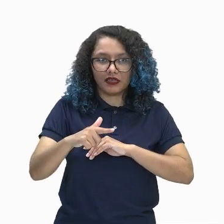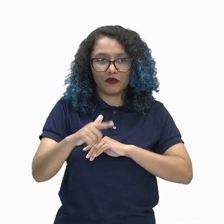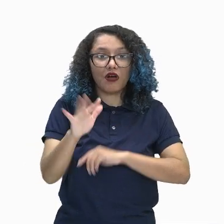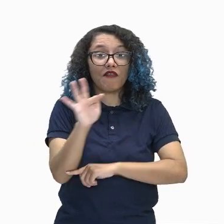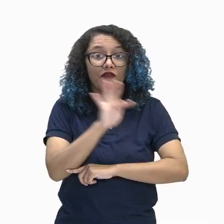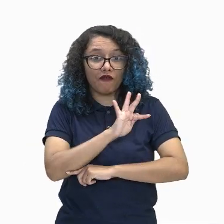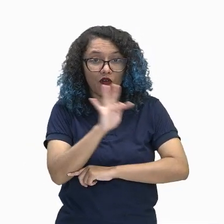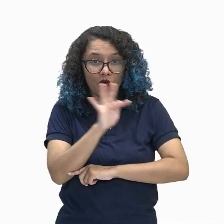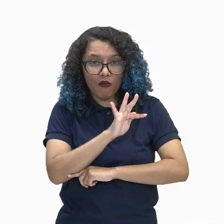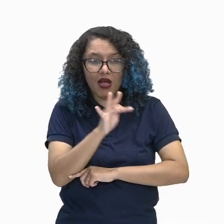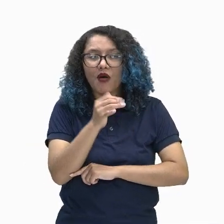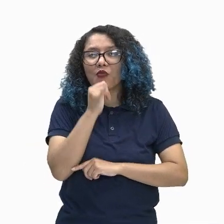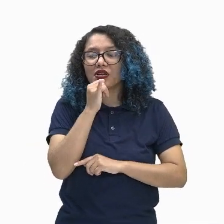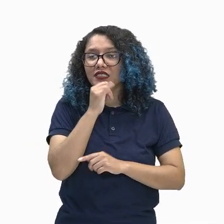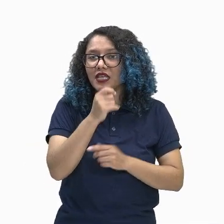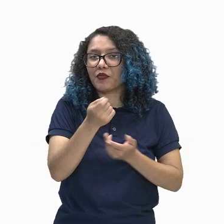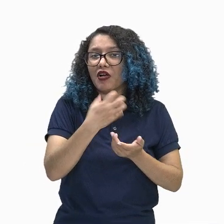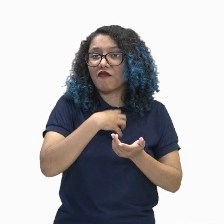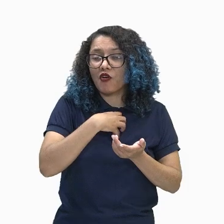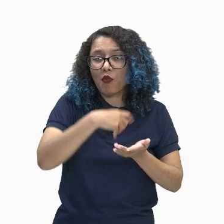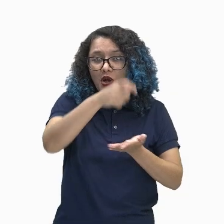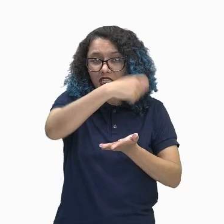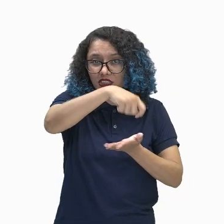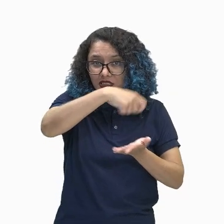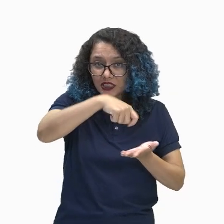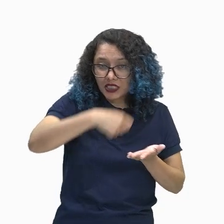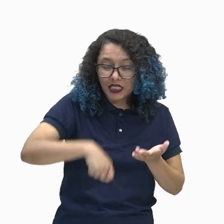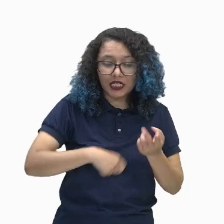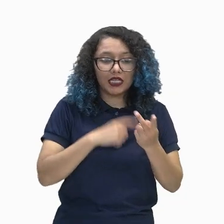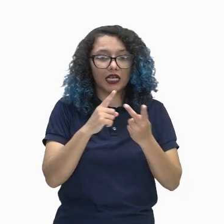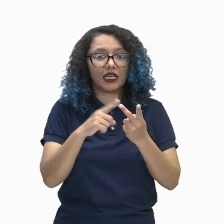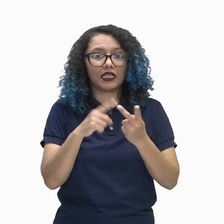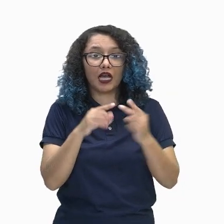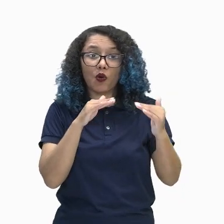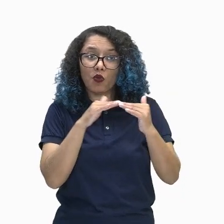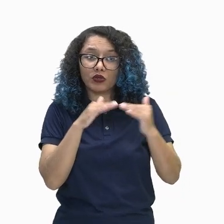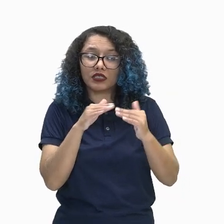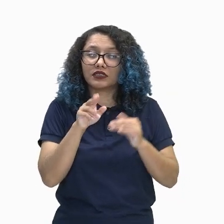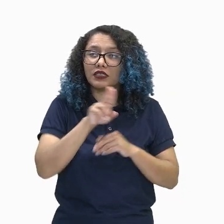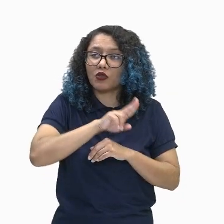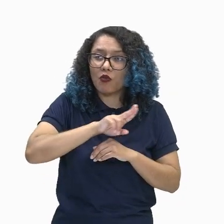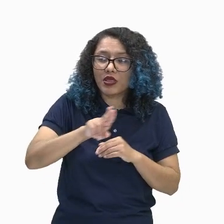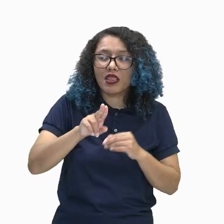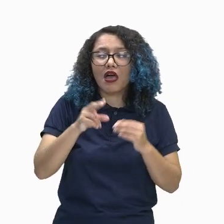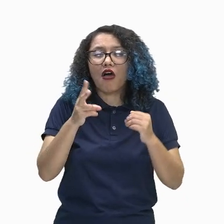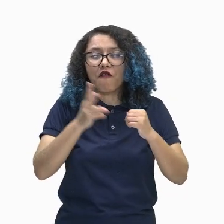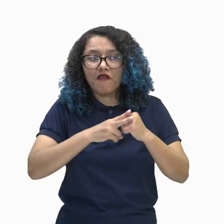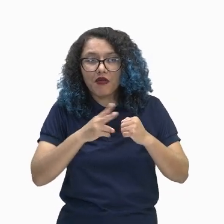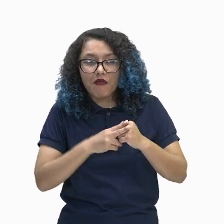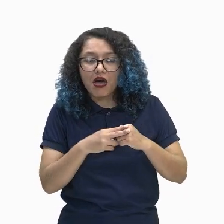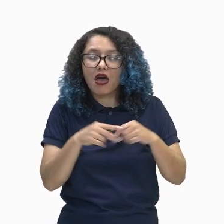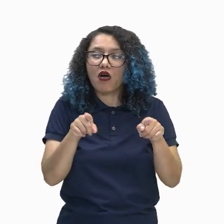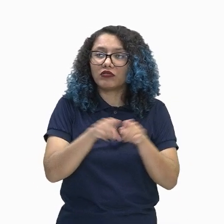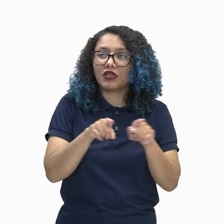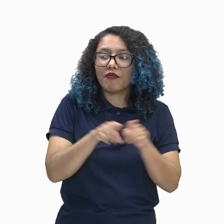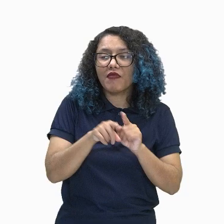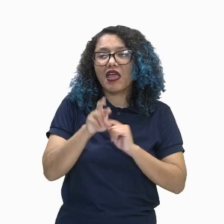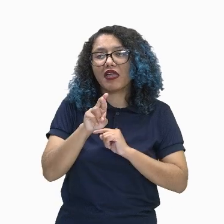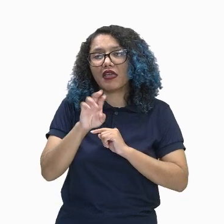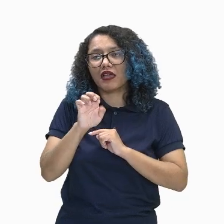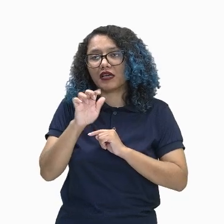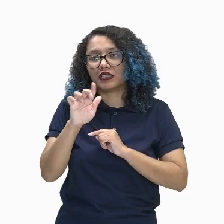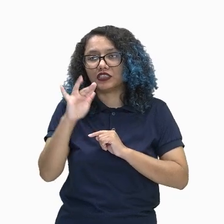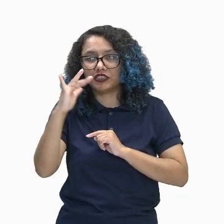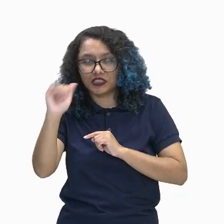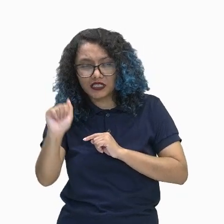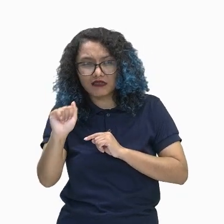sua ortografia, na maneira de escrever as palavras, na concordância nominal, na concordância verbal, na regência verbal, regência